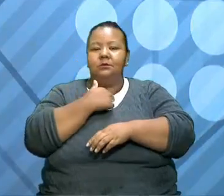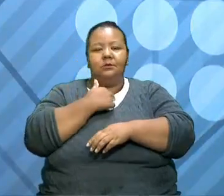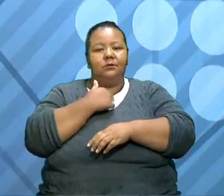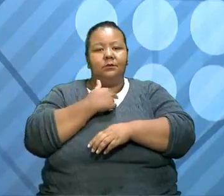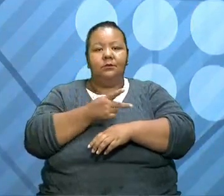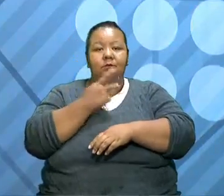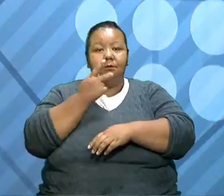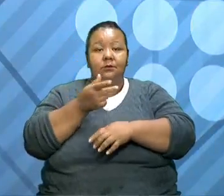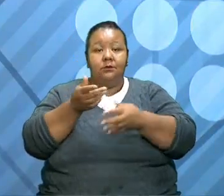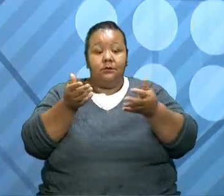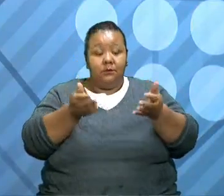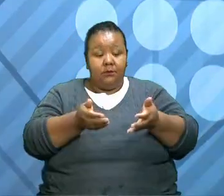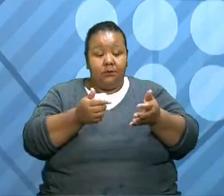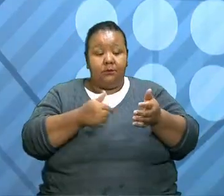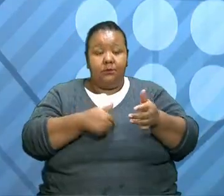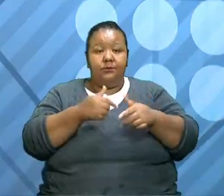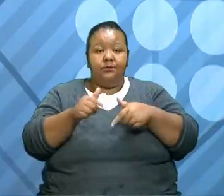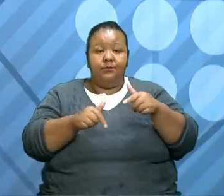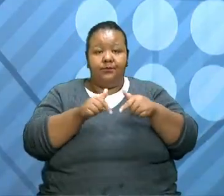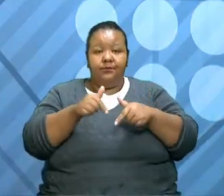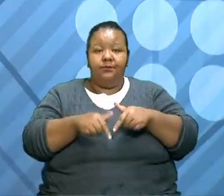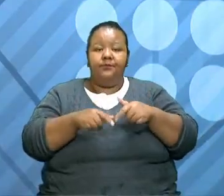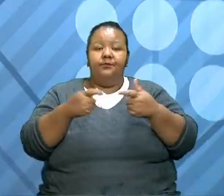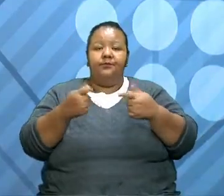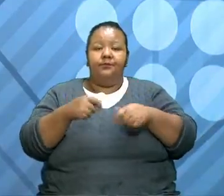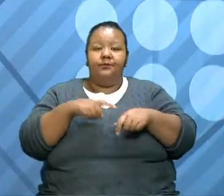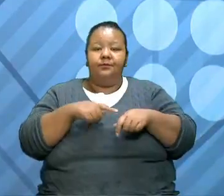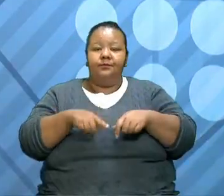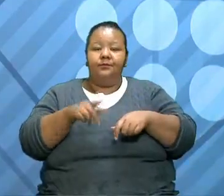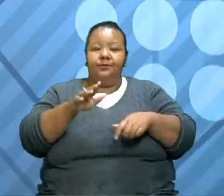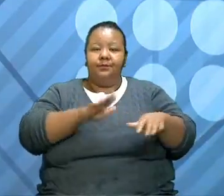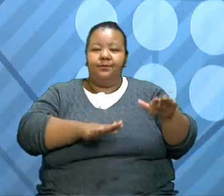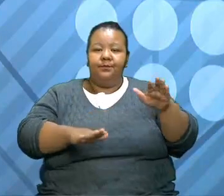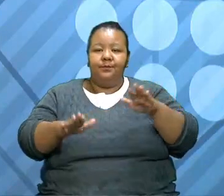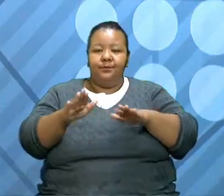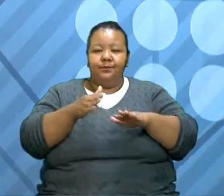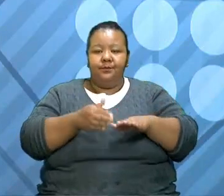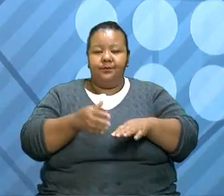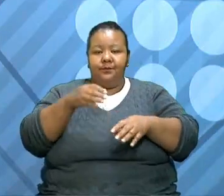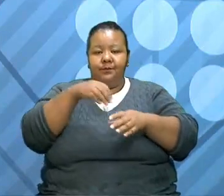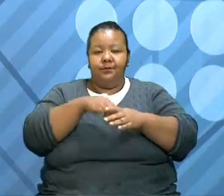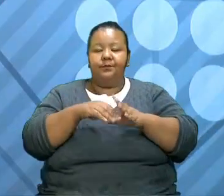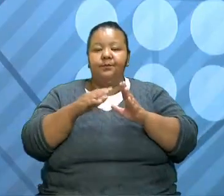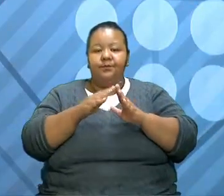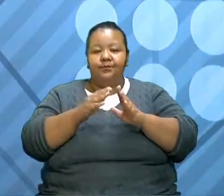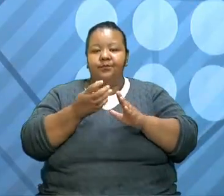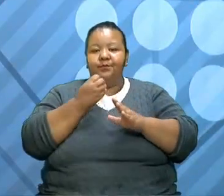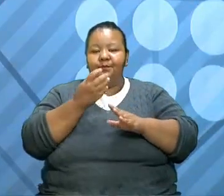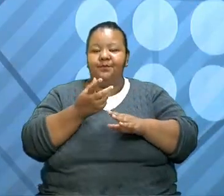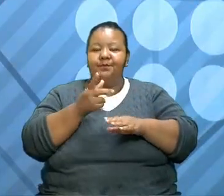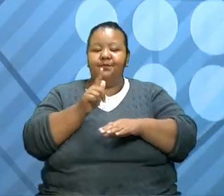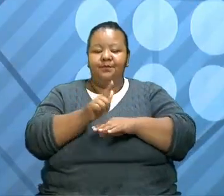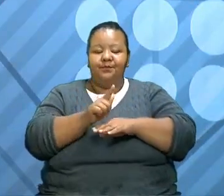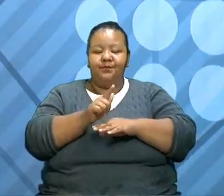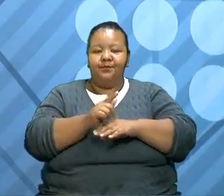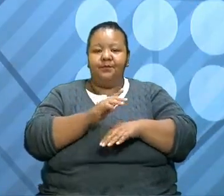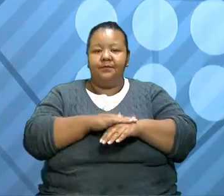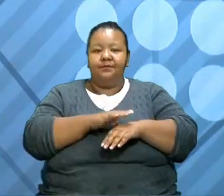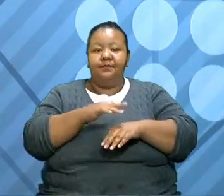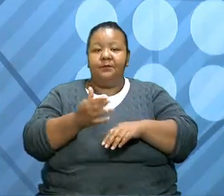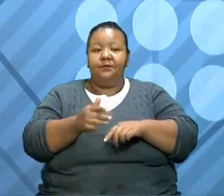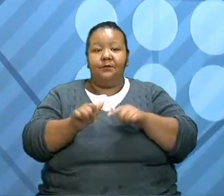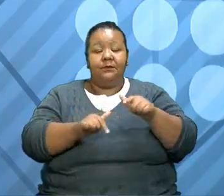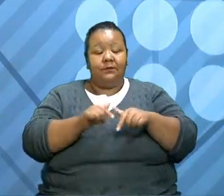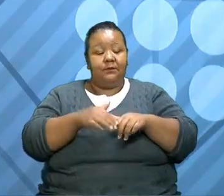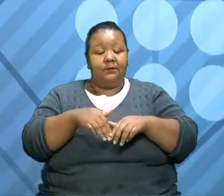fala assim, não, agora eu estou trabalhando, tem que também ter uma organização em casa, uma boa gestão do tempo. Senão vai acabar